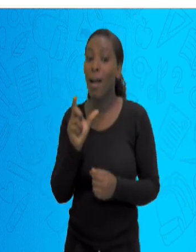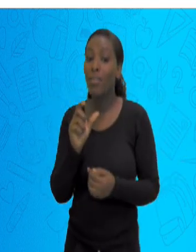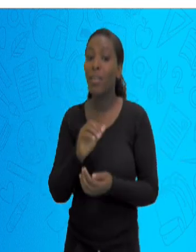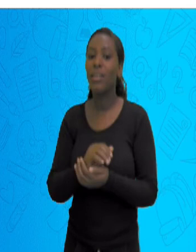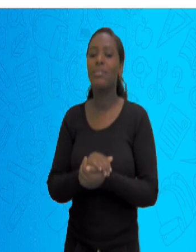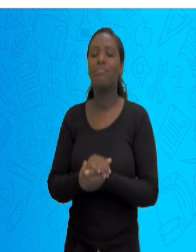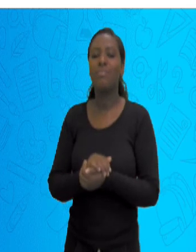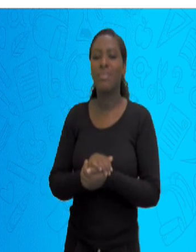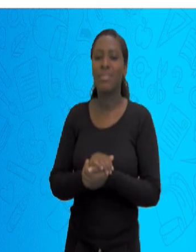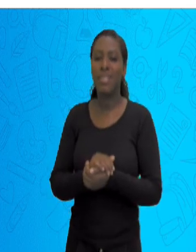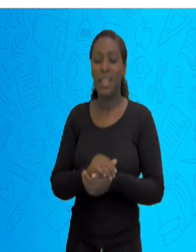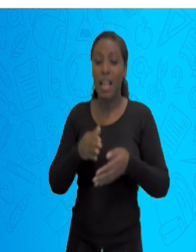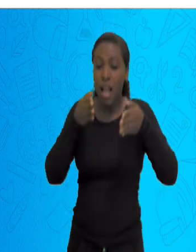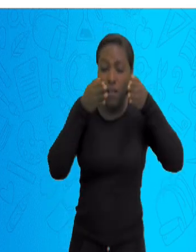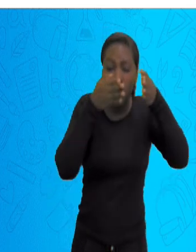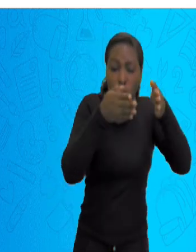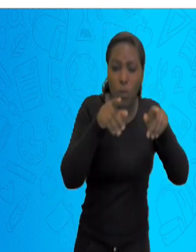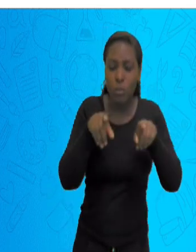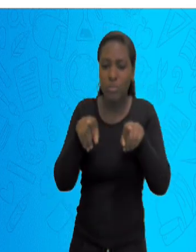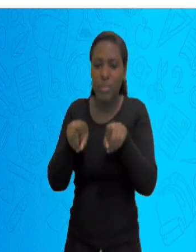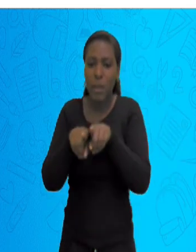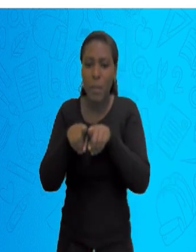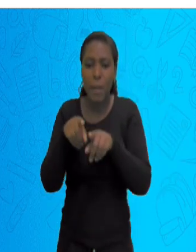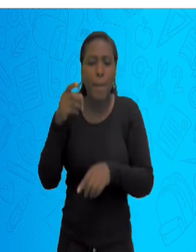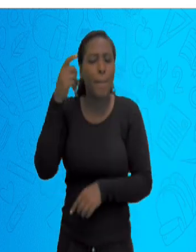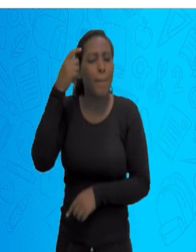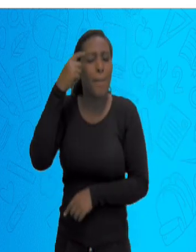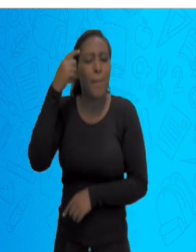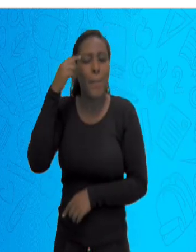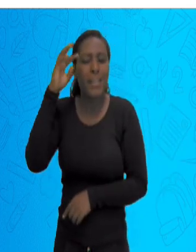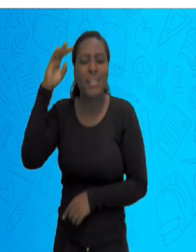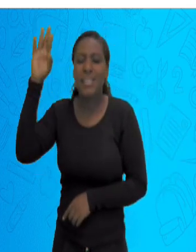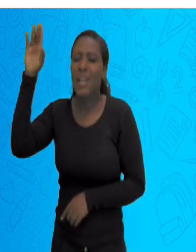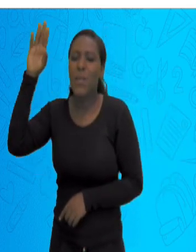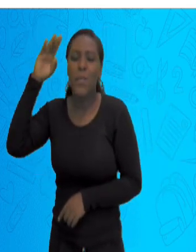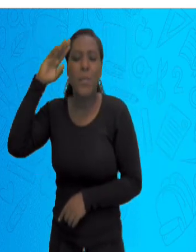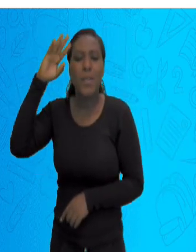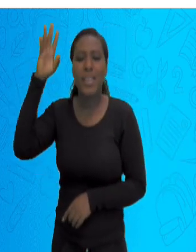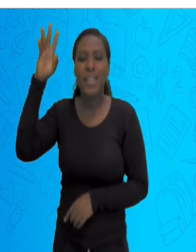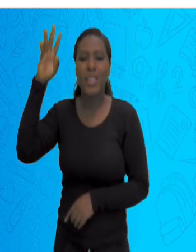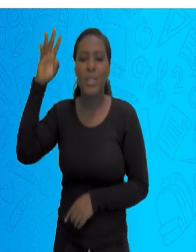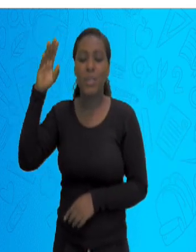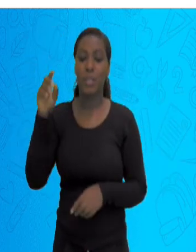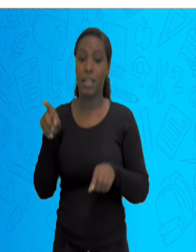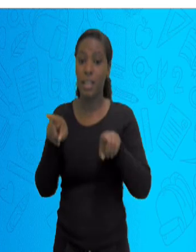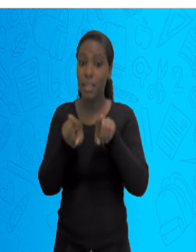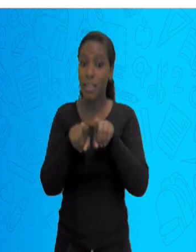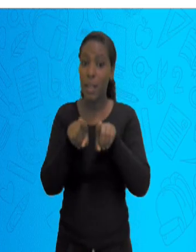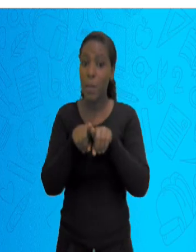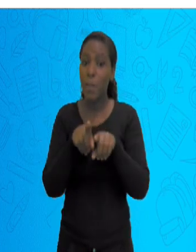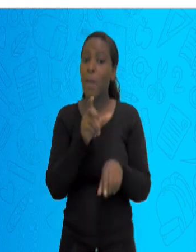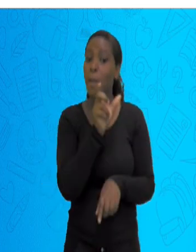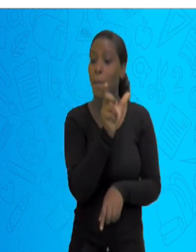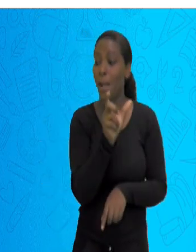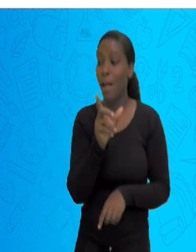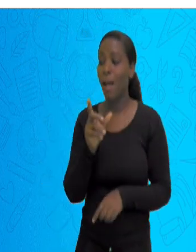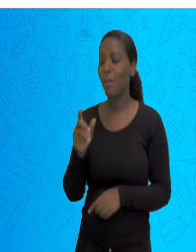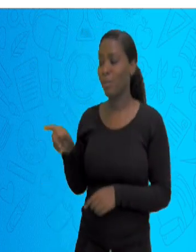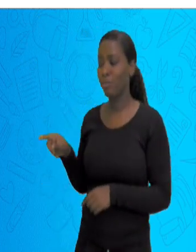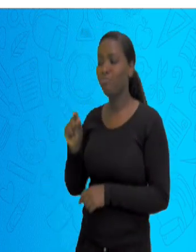Temos tanto com encanto. Já na próxima,